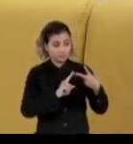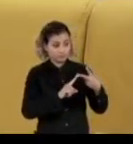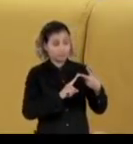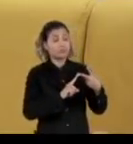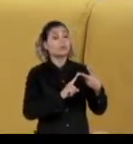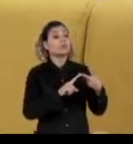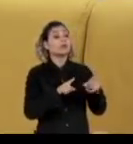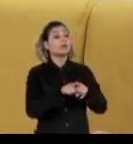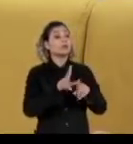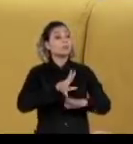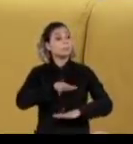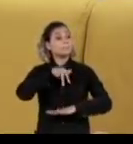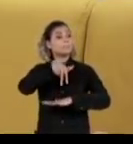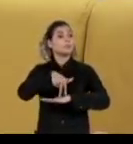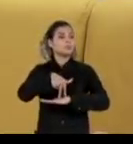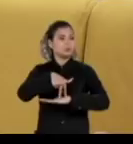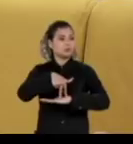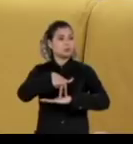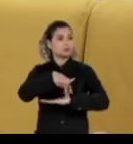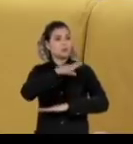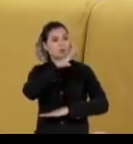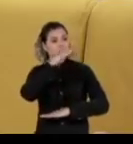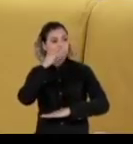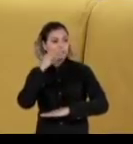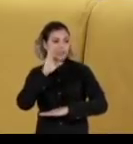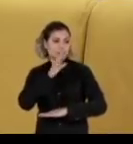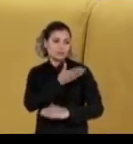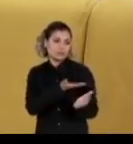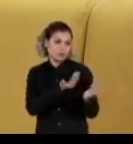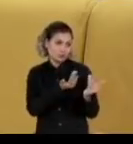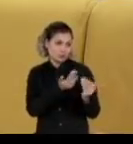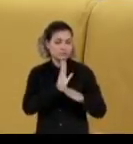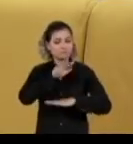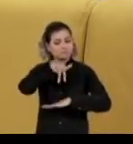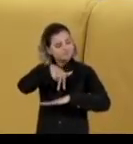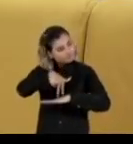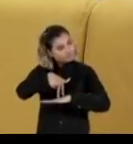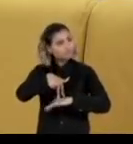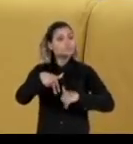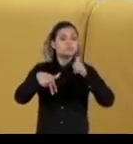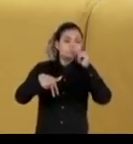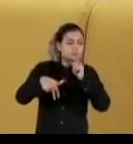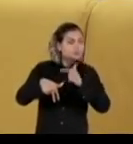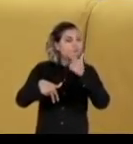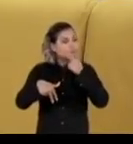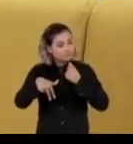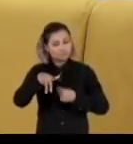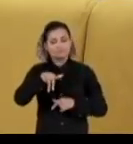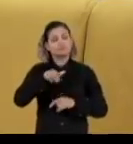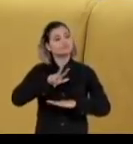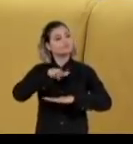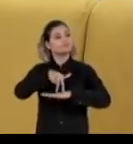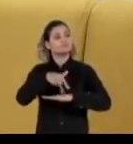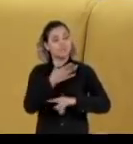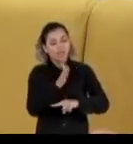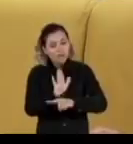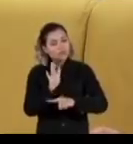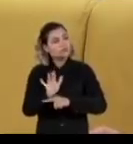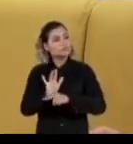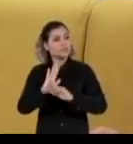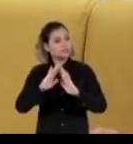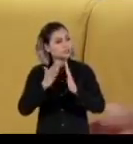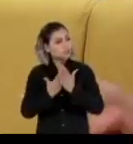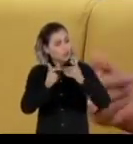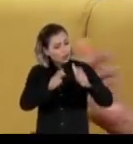pensar no protagonismo infanto-juvenil, ou seja, meninos e meninas podem ajudar e fazer com que a escola seja